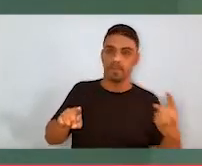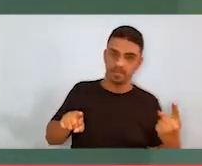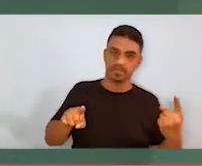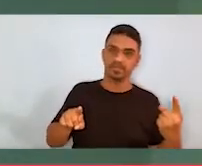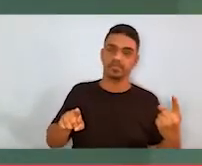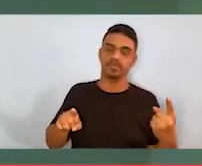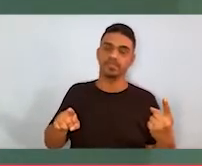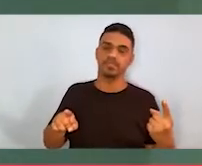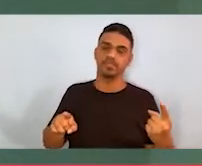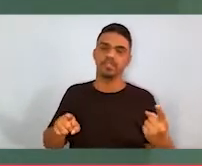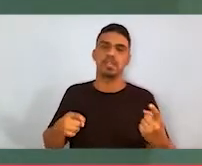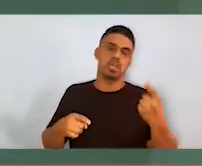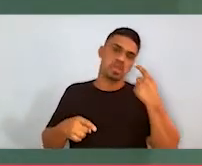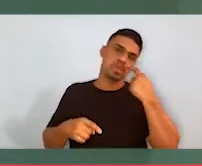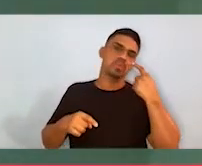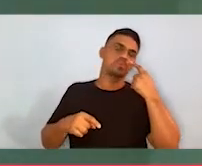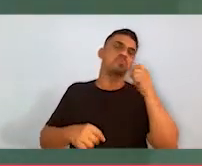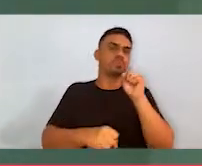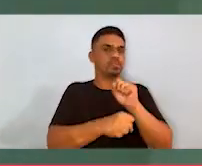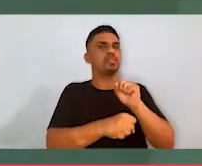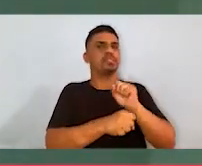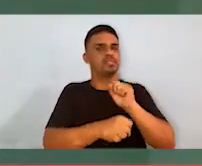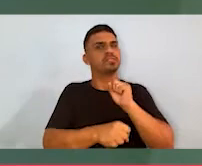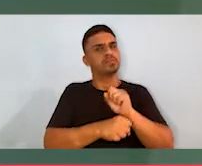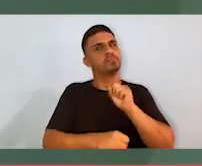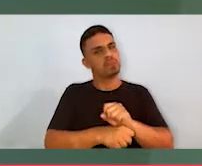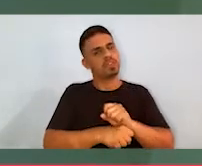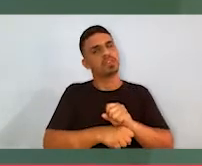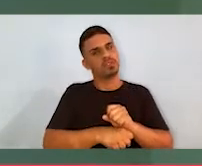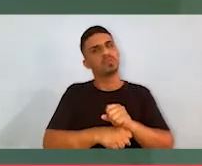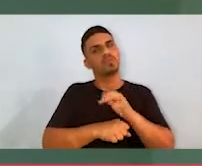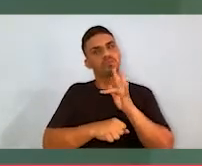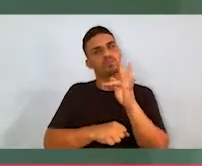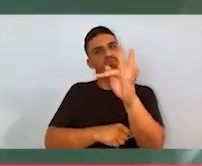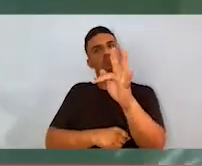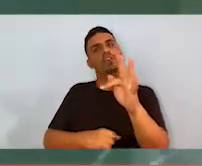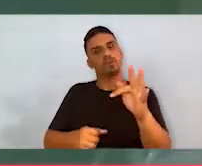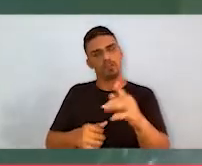Mas eu espero que sim, eu espero que aconteça.